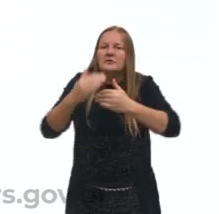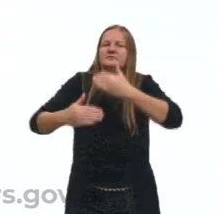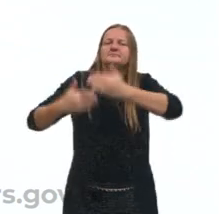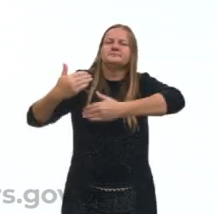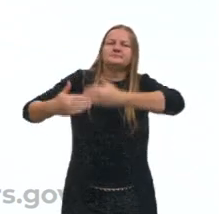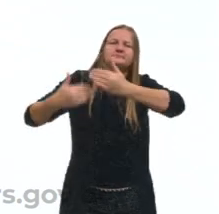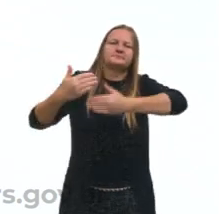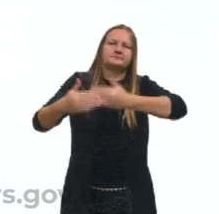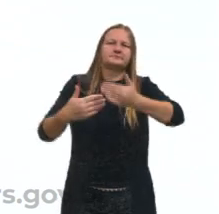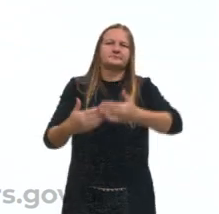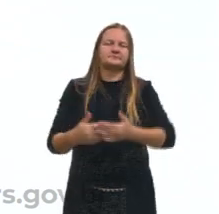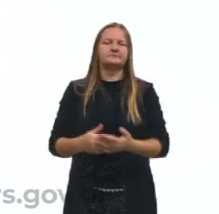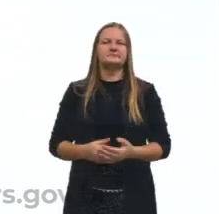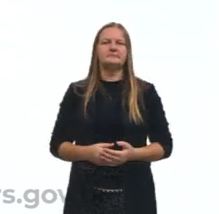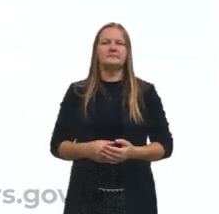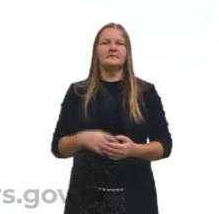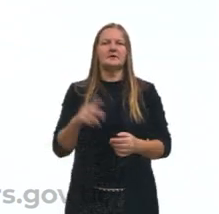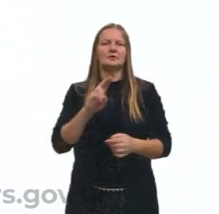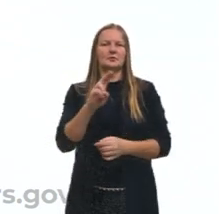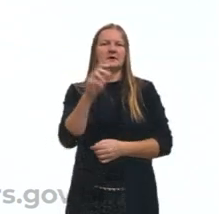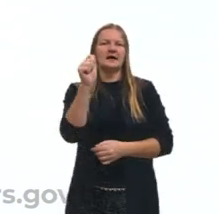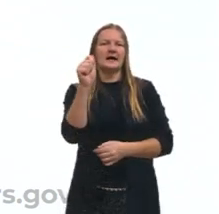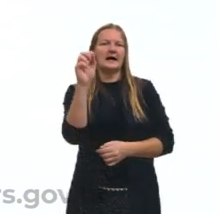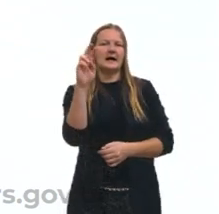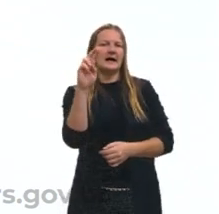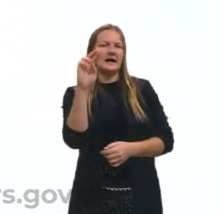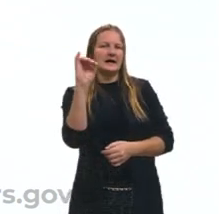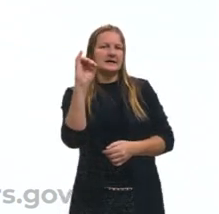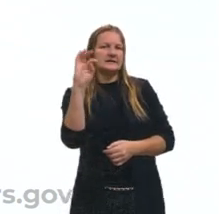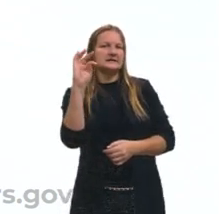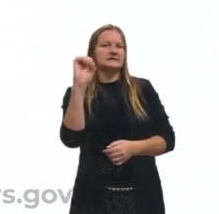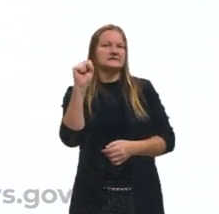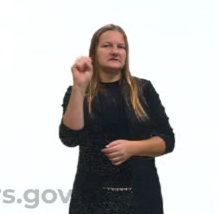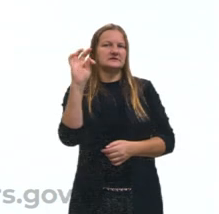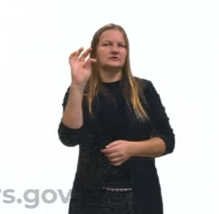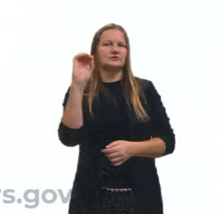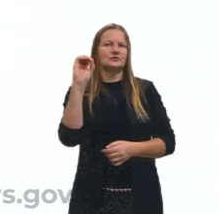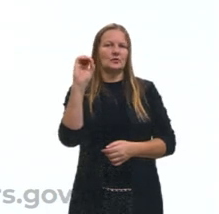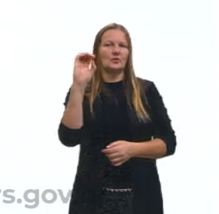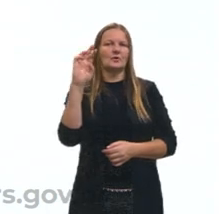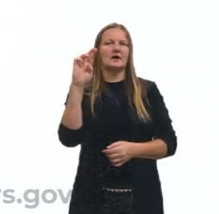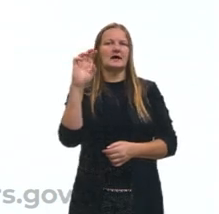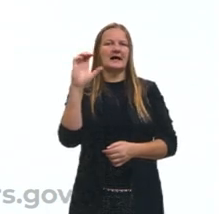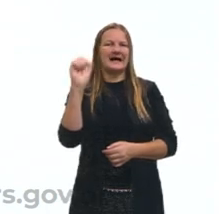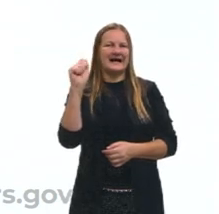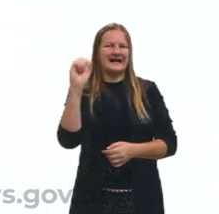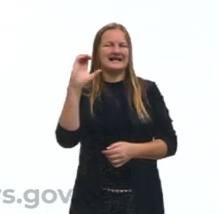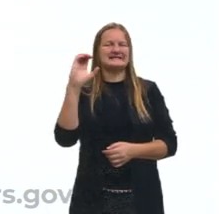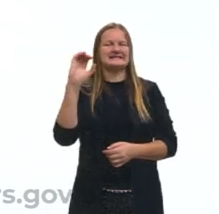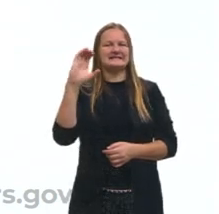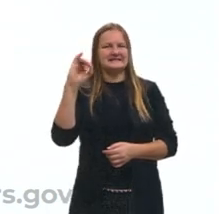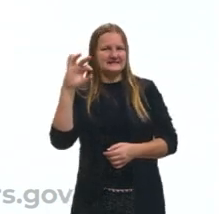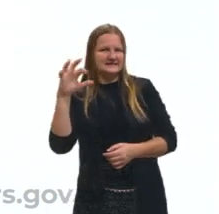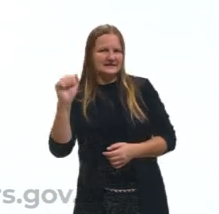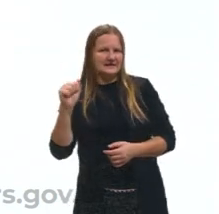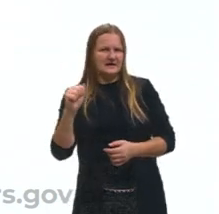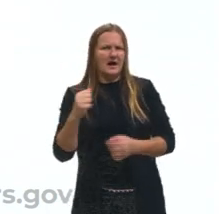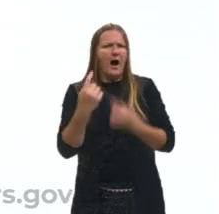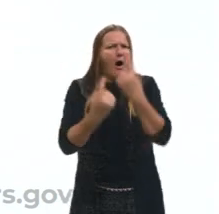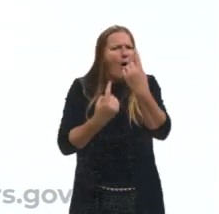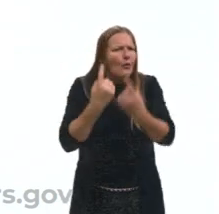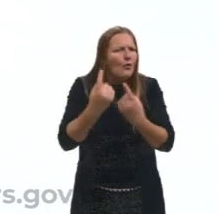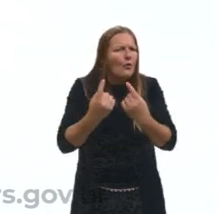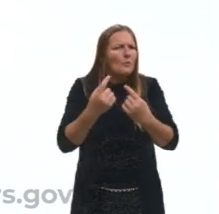nesse momento apenas ainda é uma aristocracia ela é governada por alguns poucos poderosos e que governam